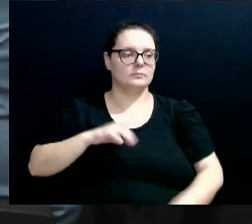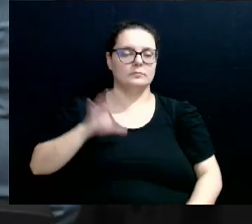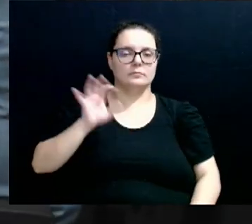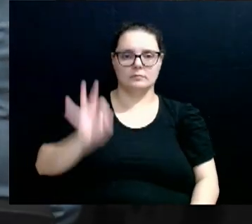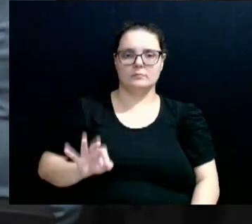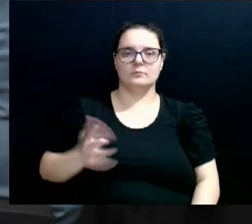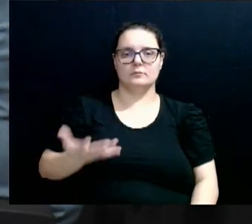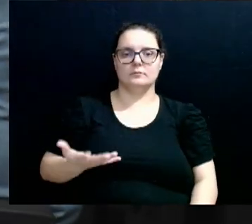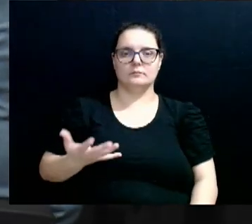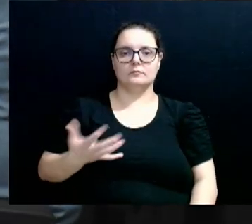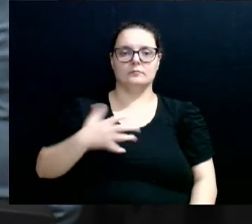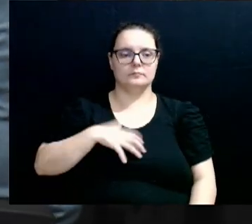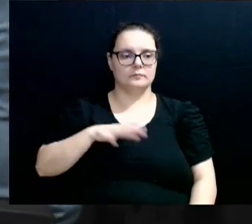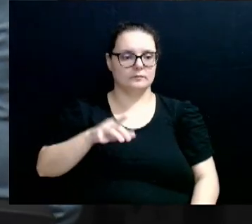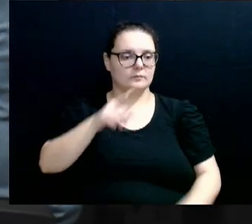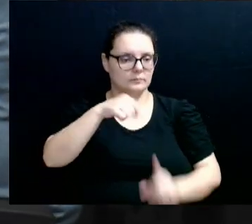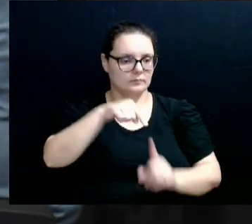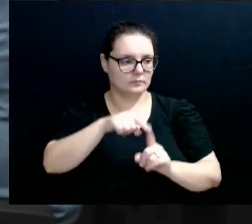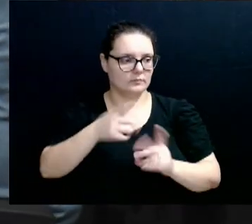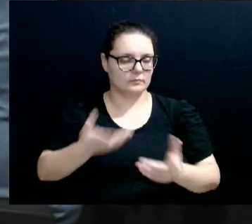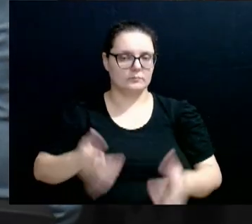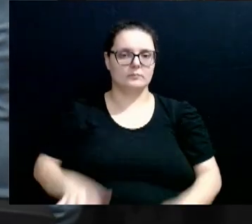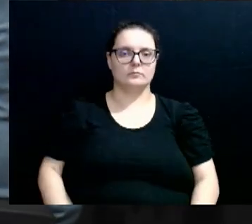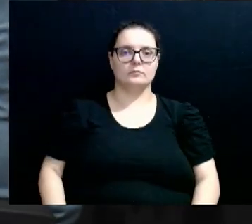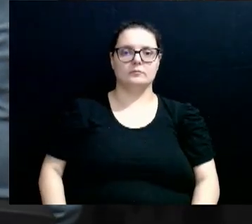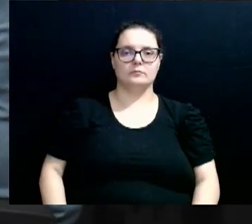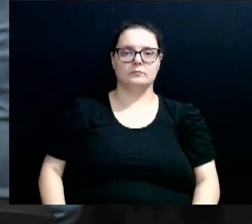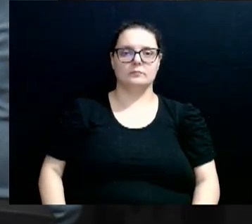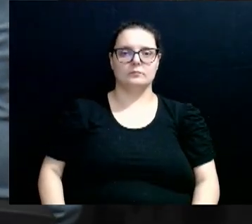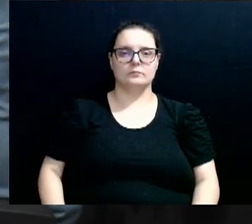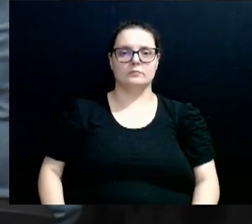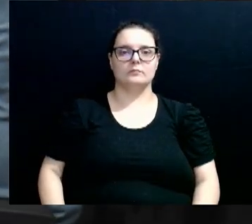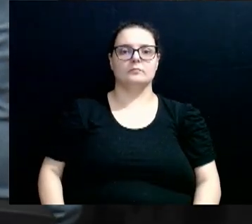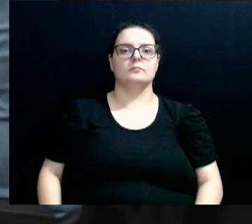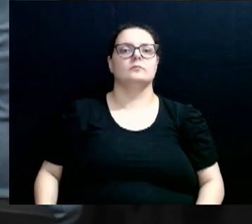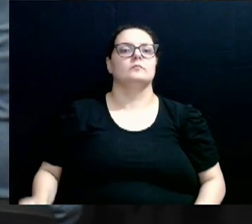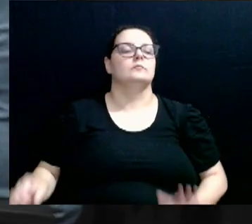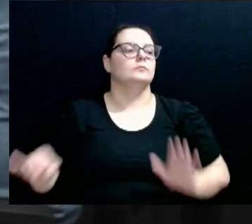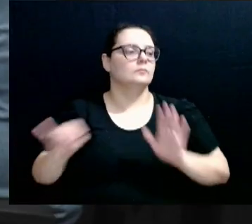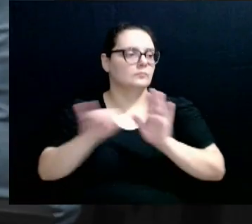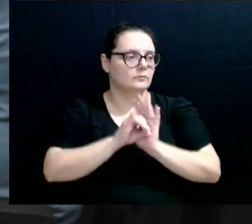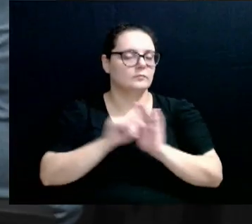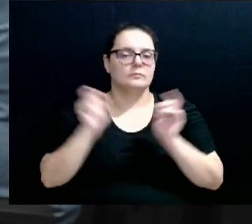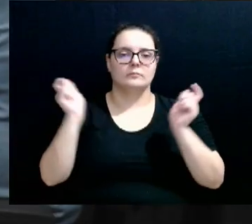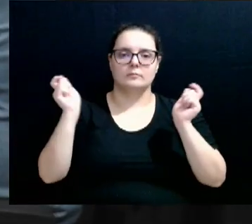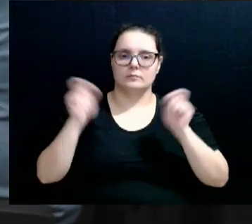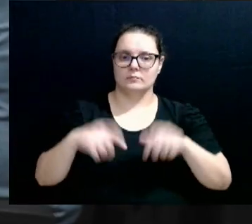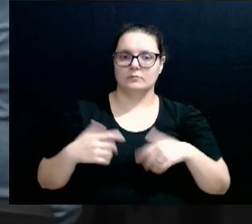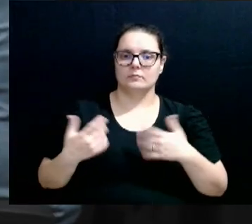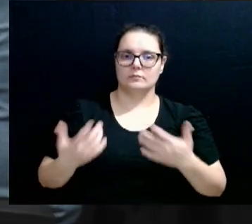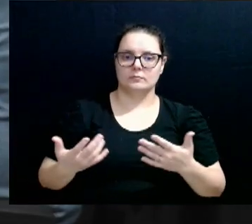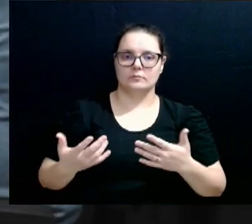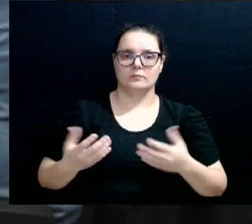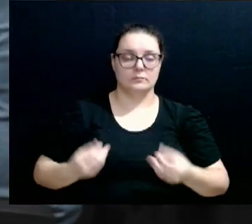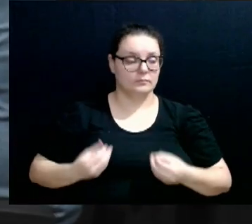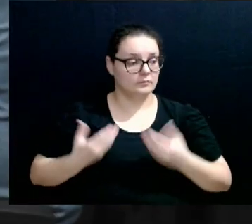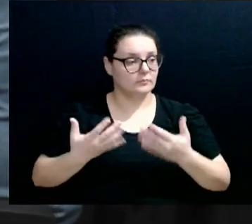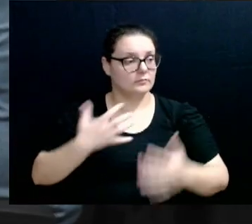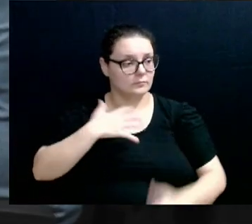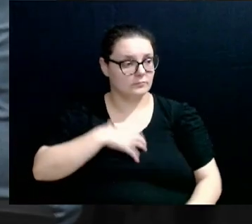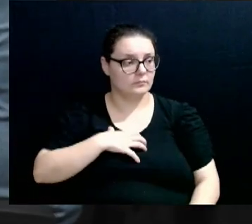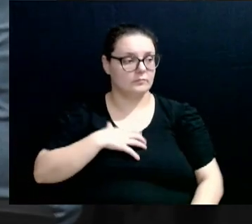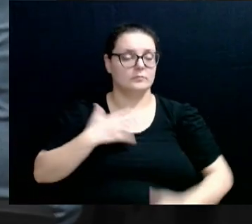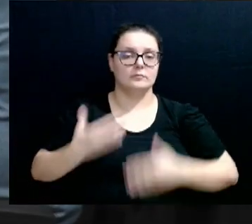esse objetivo, né? Identificar, capacitar e dar condições para que servidores